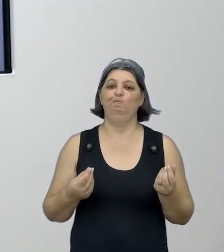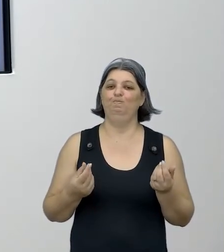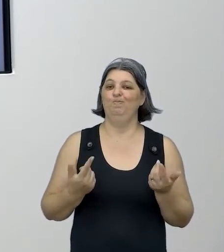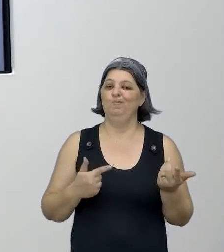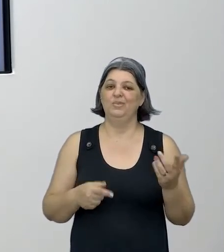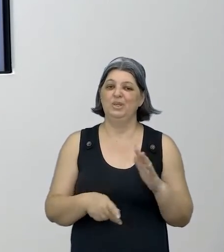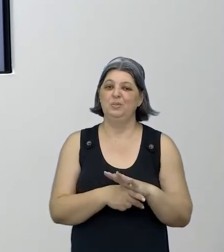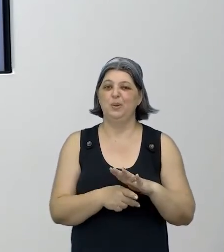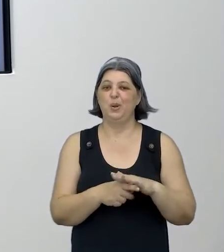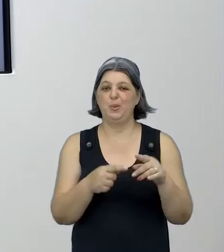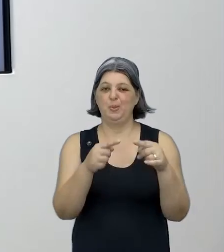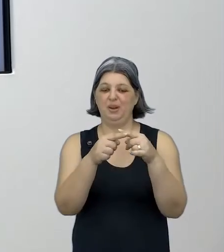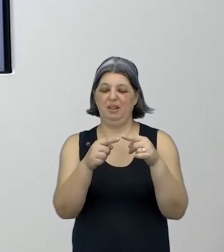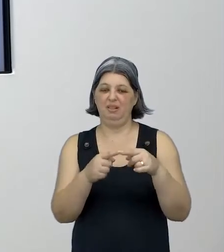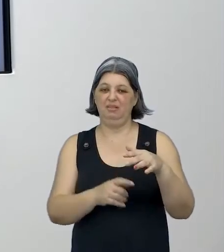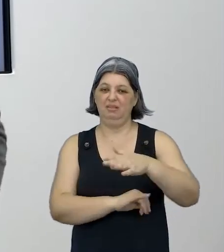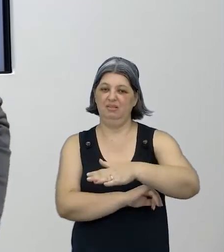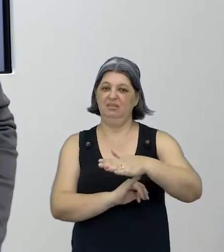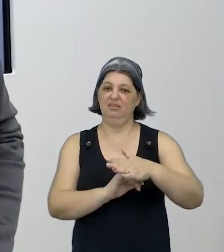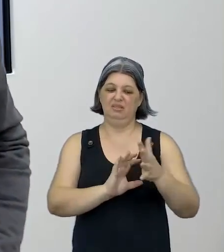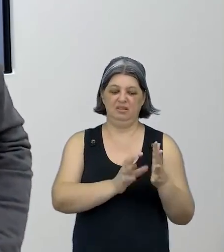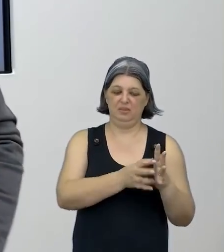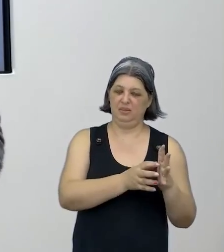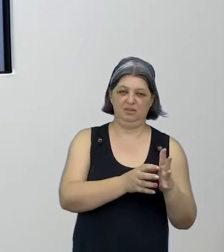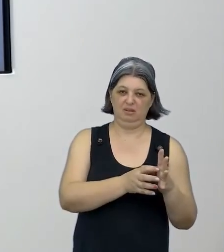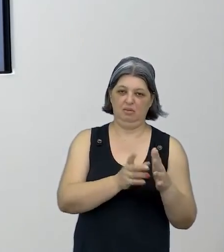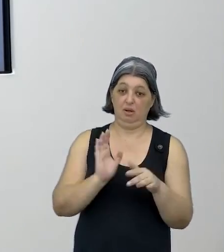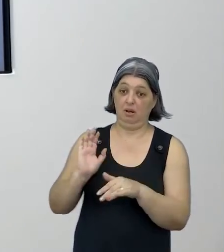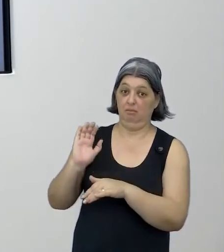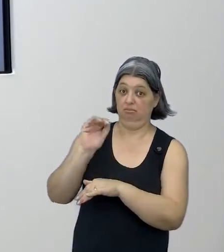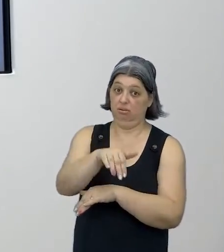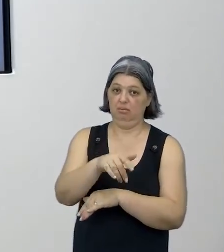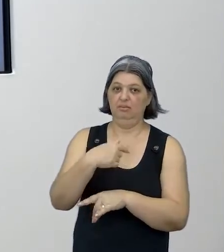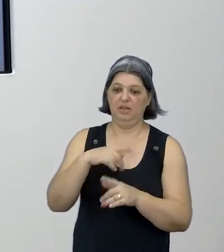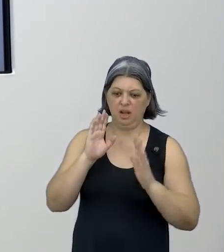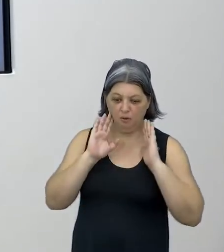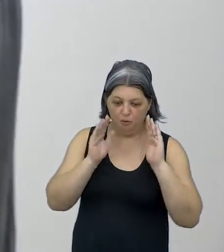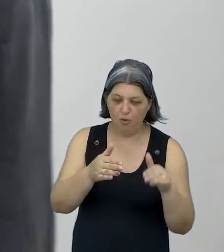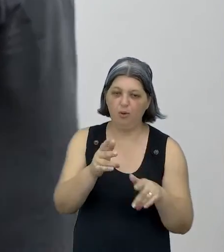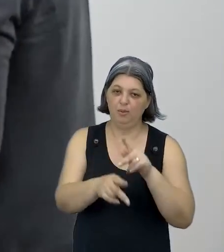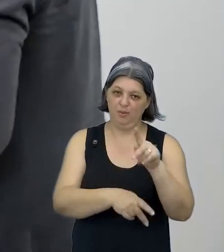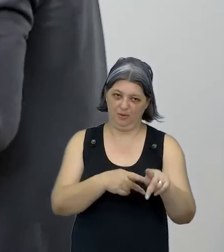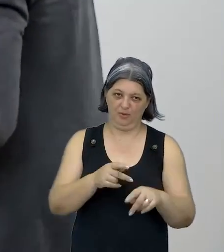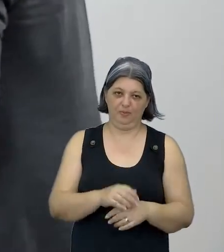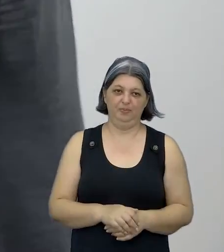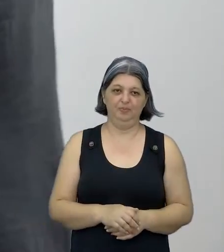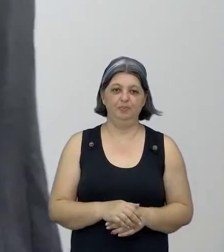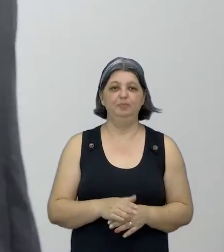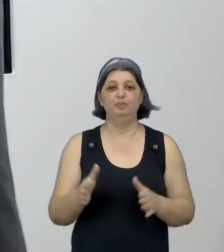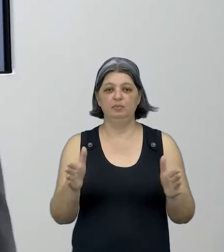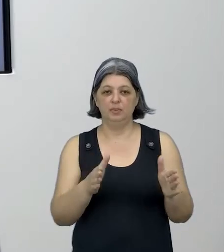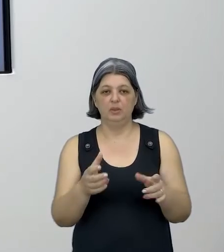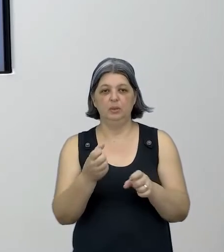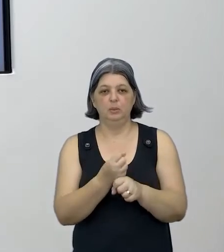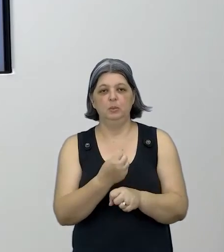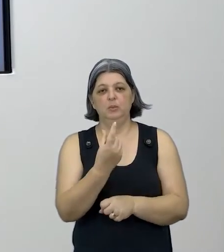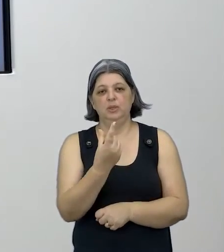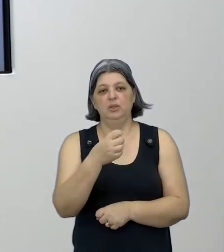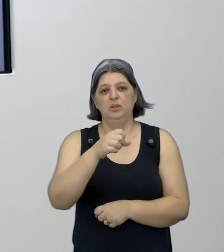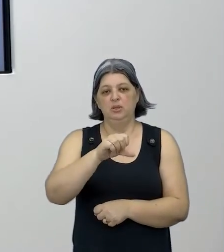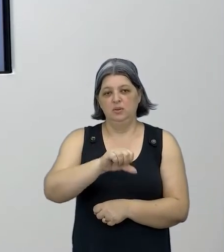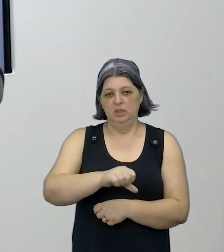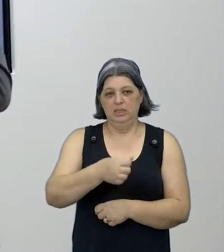às instituições, aos partidos, eles vão direto às massas, né? Em 64 nós temos um golpe de